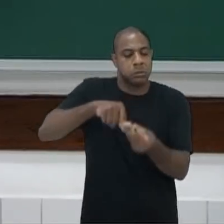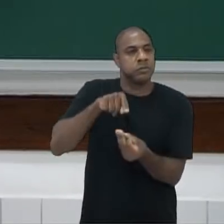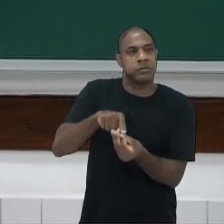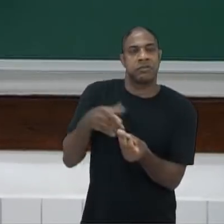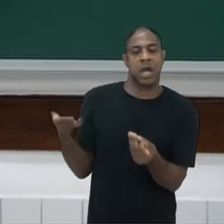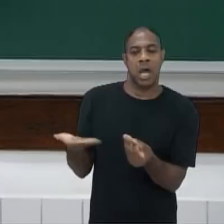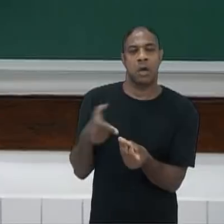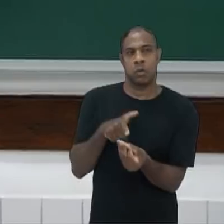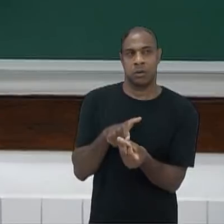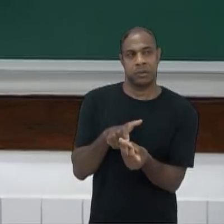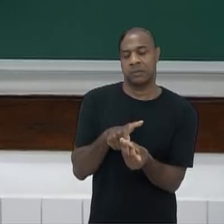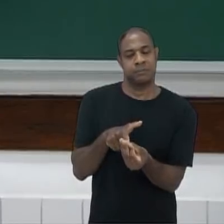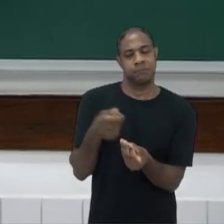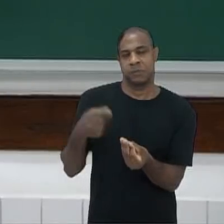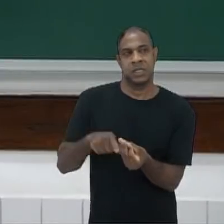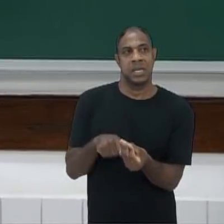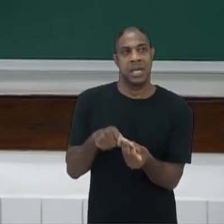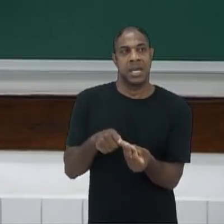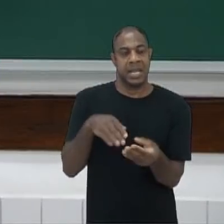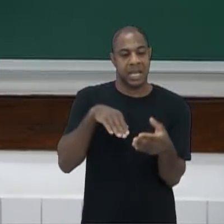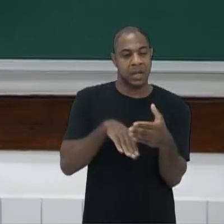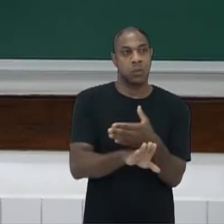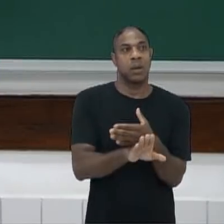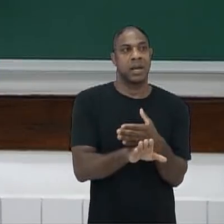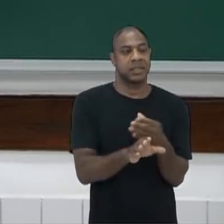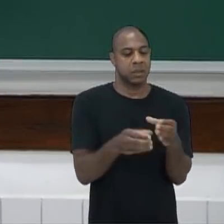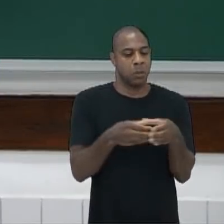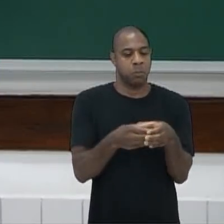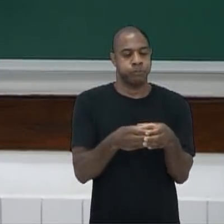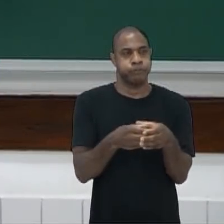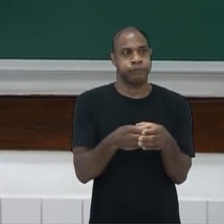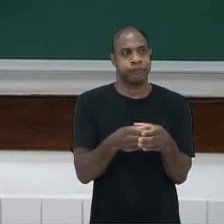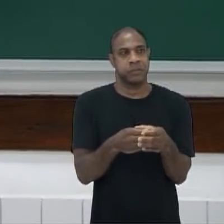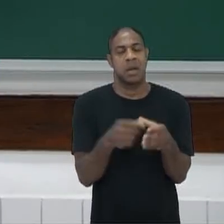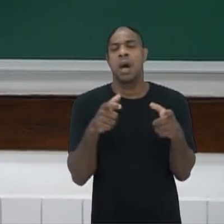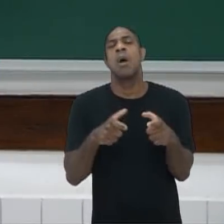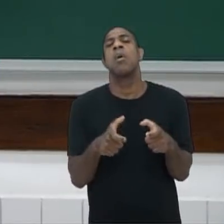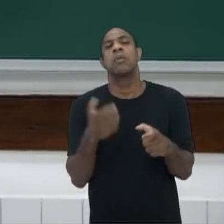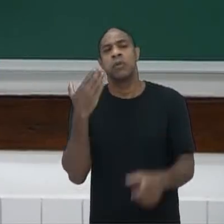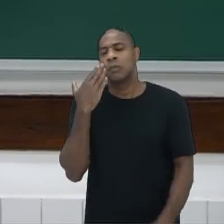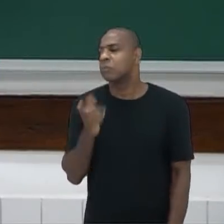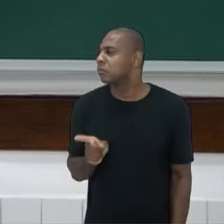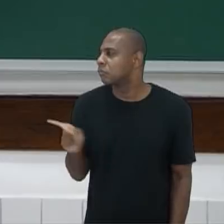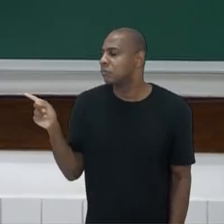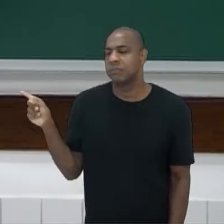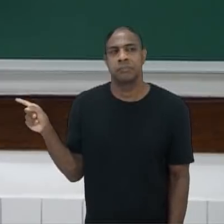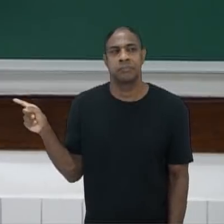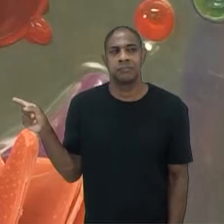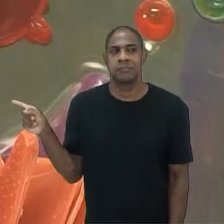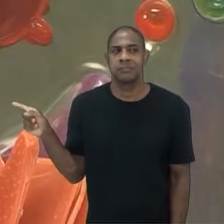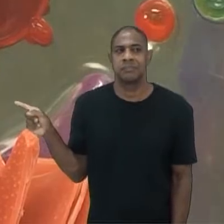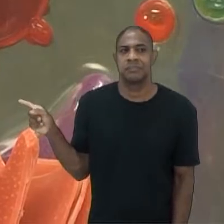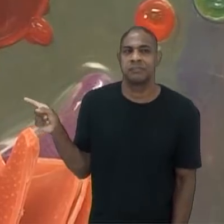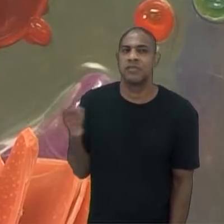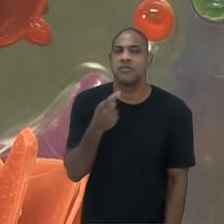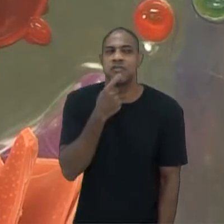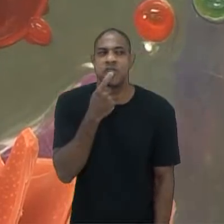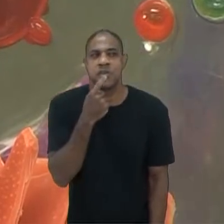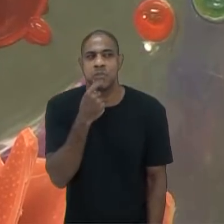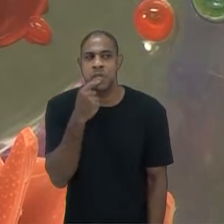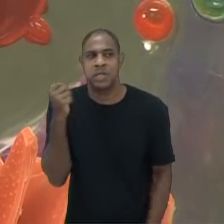neste momento. Ela guarda em bolsinhas achatadas. Cadê, Fabiano? Aqui em cima, ó, também vermelhinho,